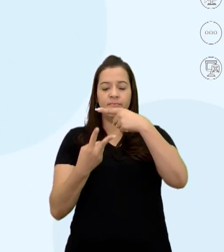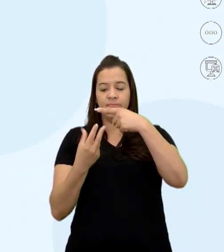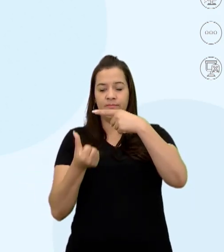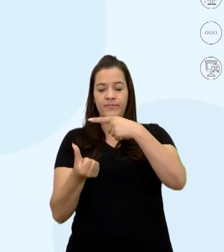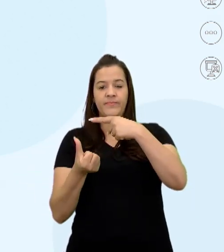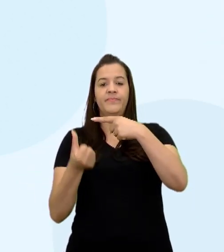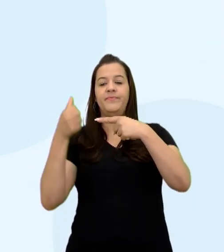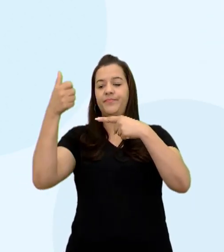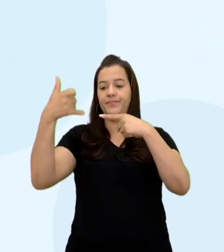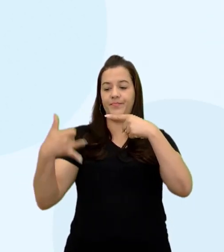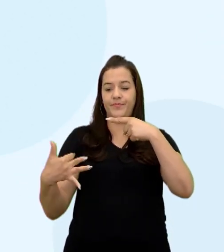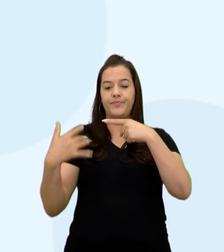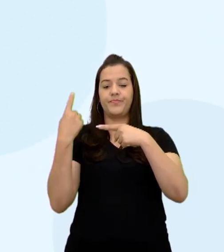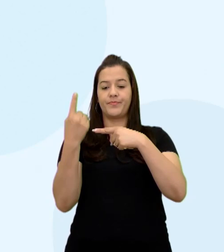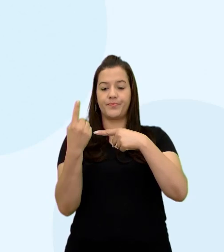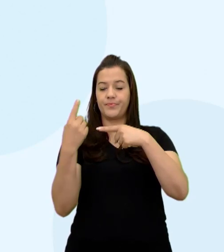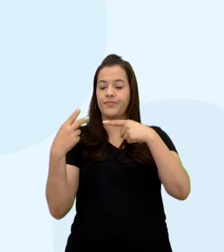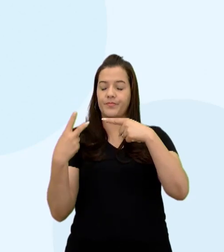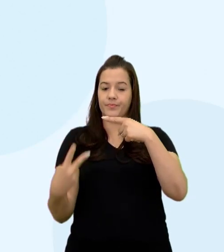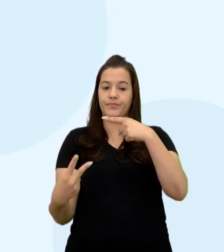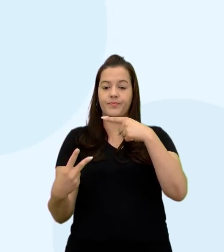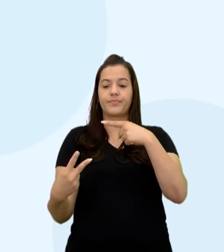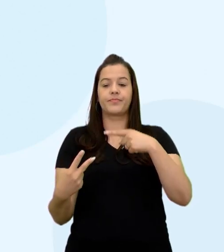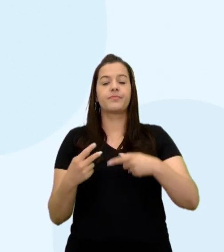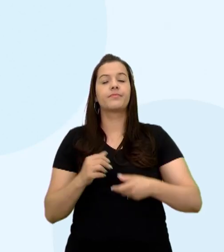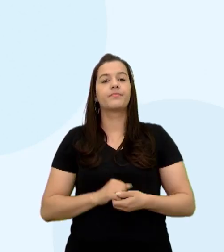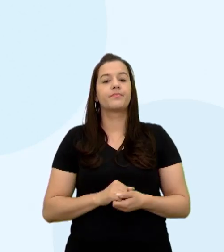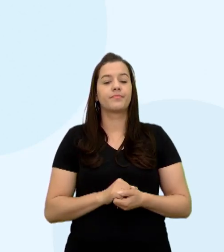26 e embaixo por...